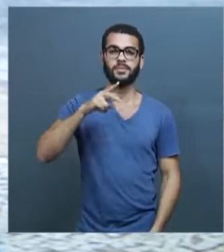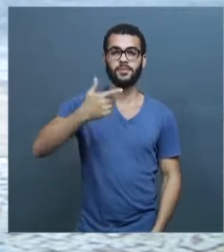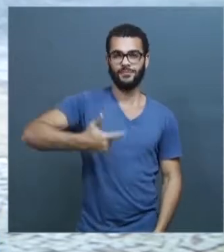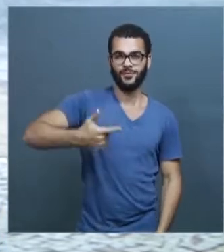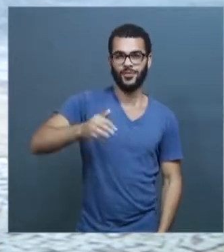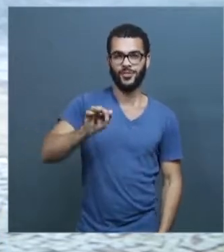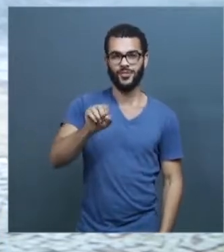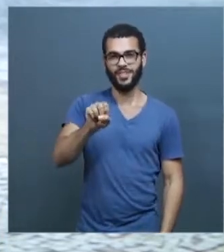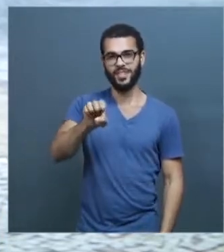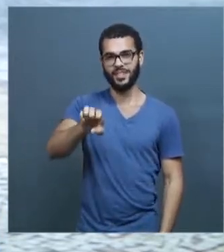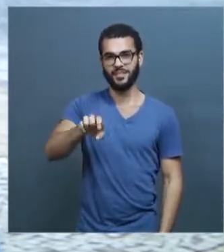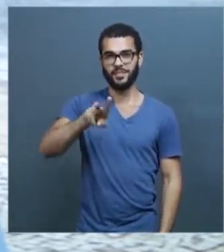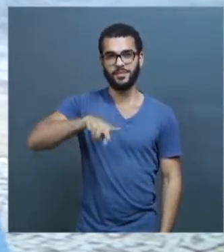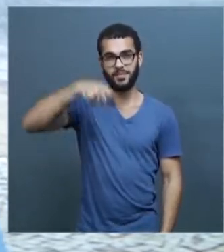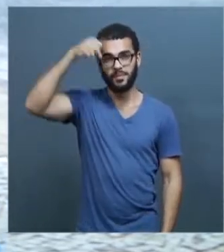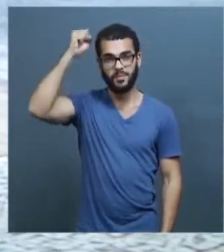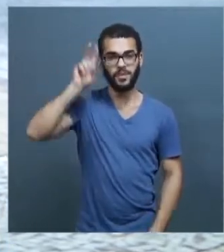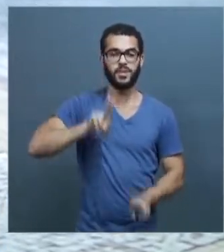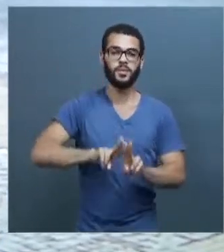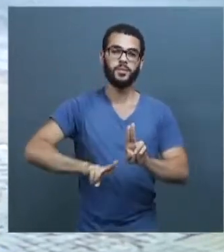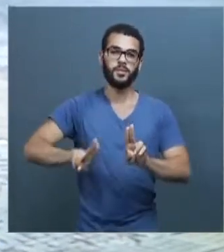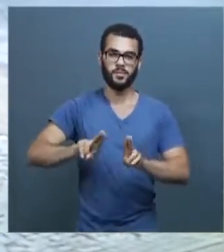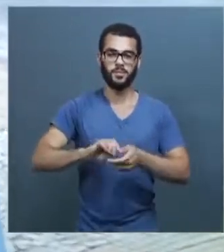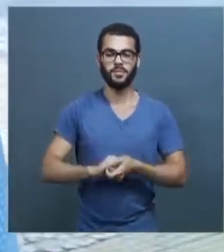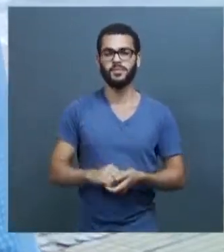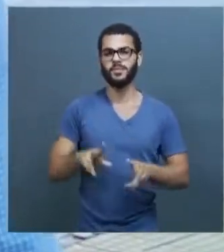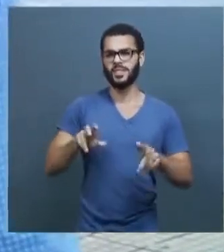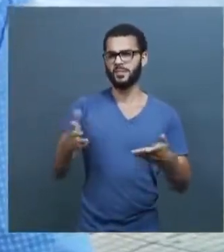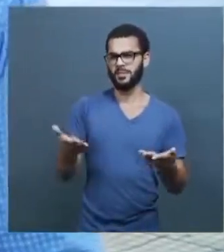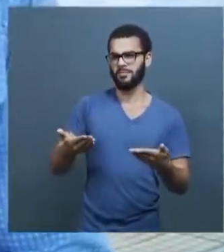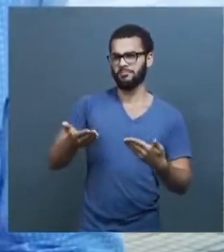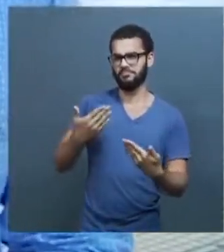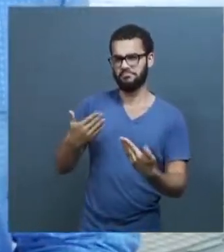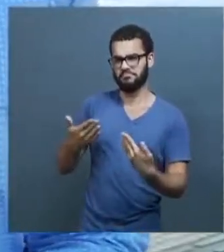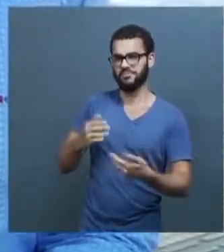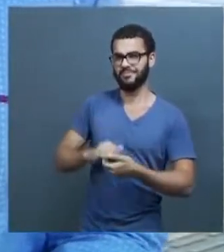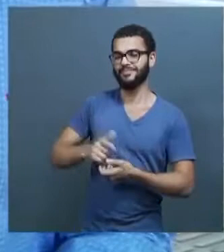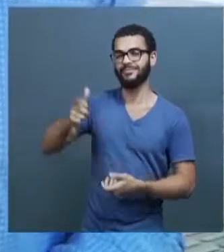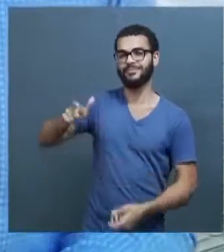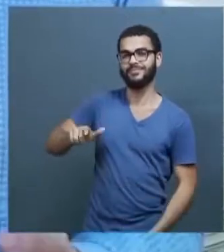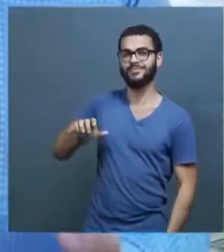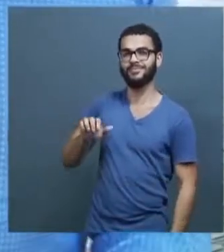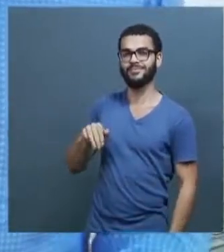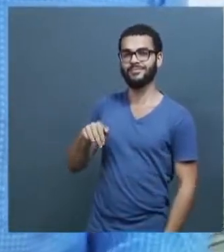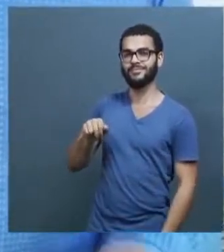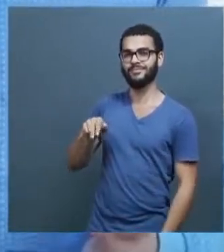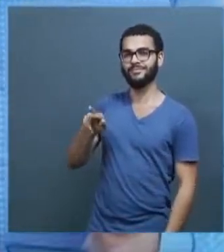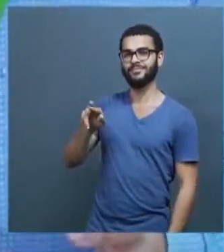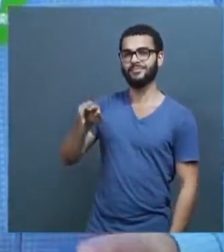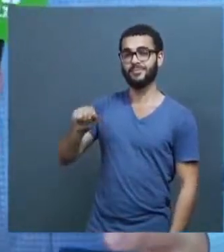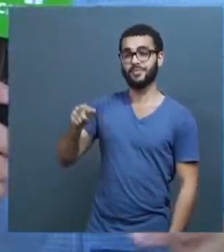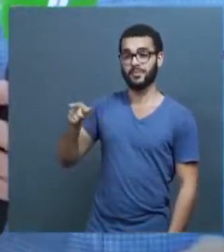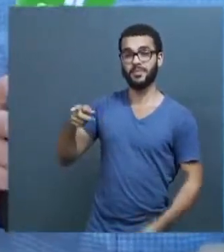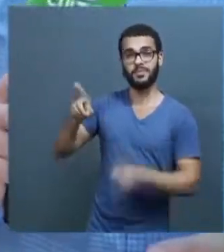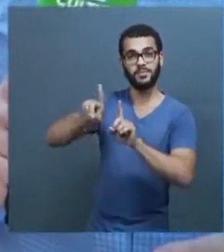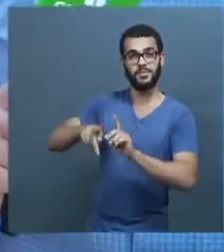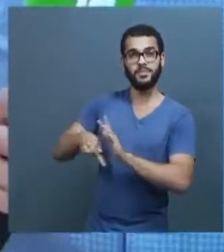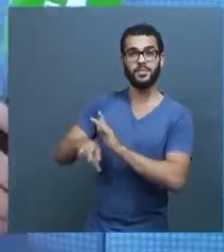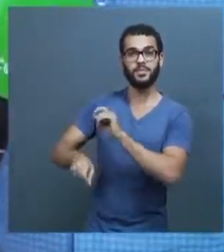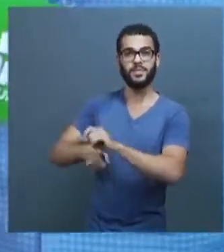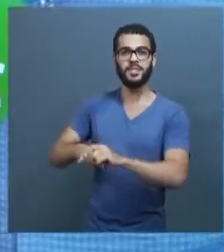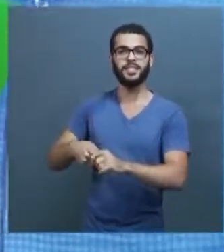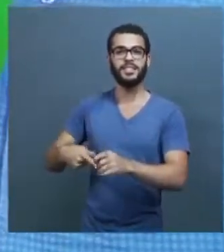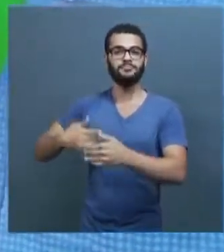da Universidade Federal de Uberlândia. E para falar sobre esse assunto, eu vou conversar agora com a Maura Alves, que é diretora da Diretoria de Processos